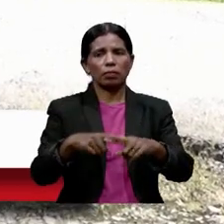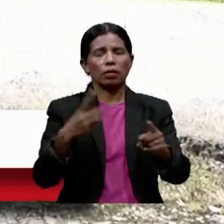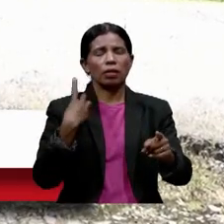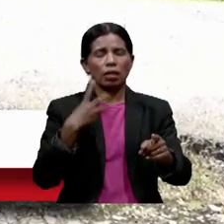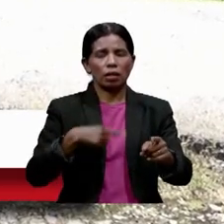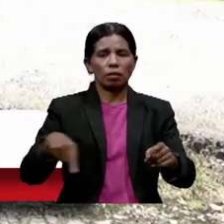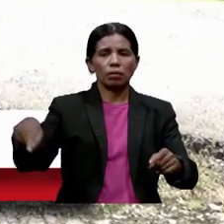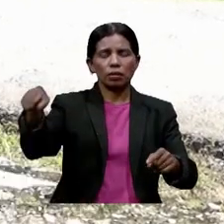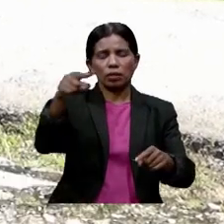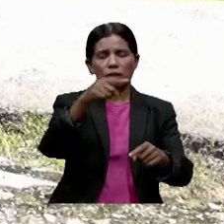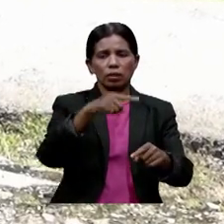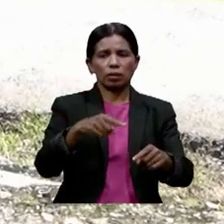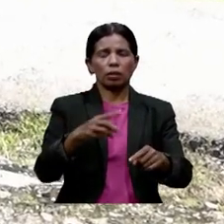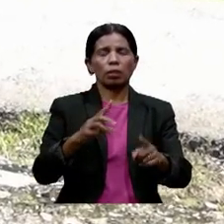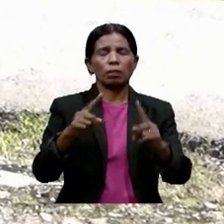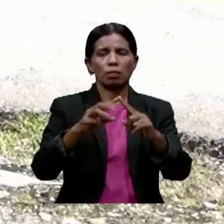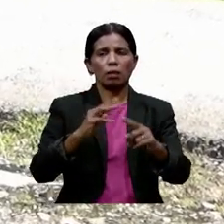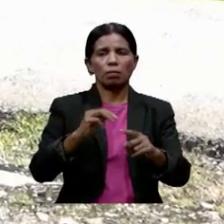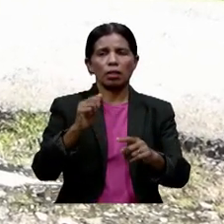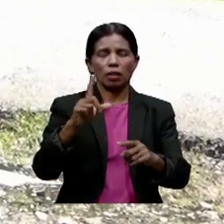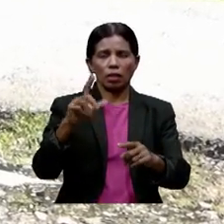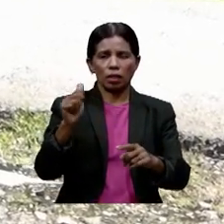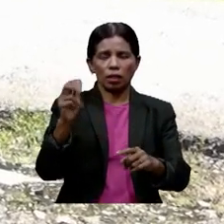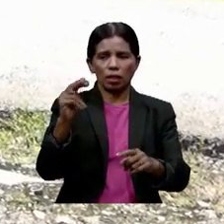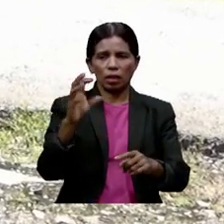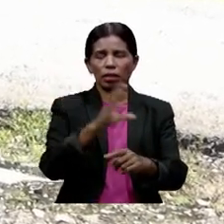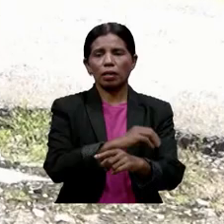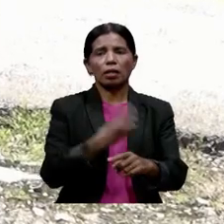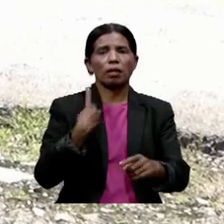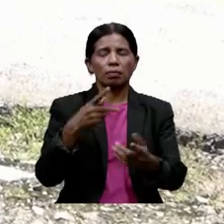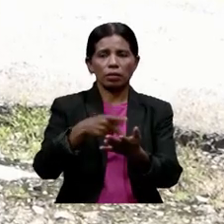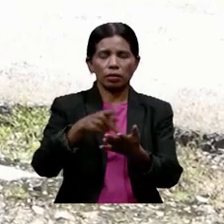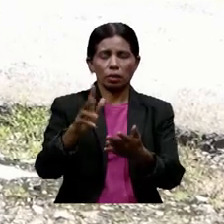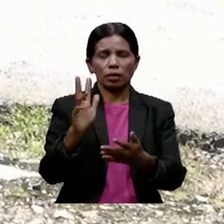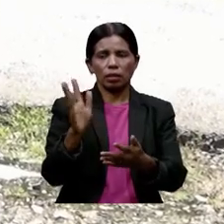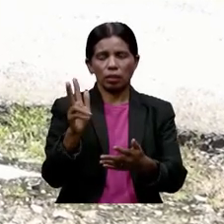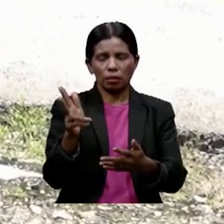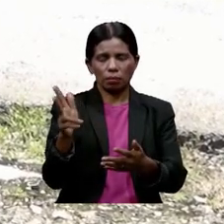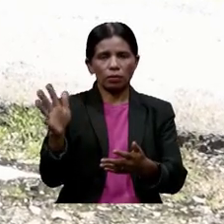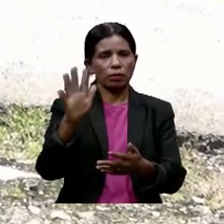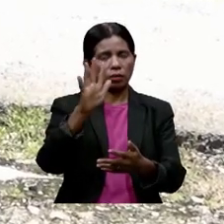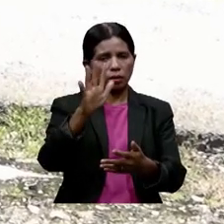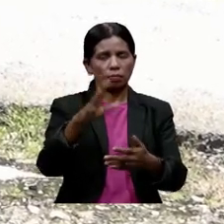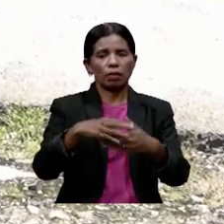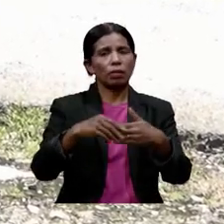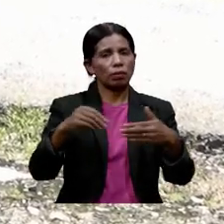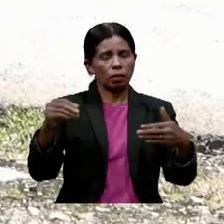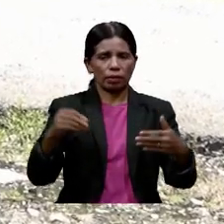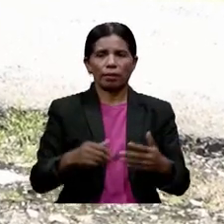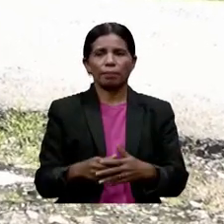volta usi memu bato maliana maliana tu fali bana terlarang ami selu to $35 idane